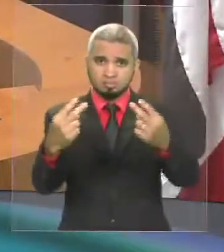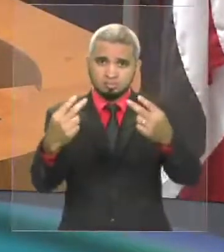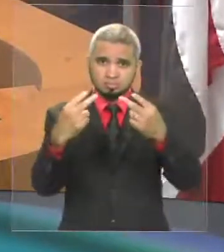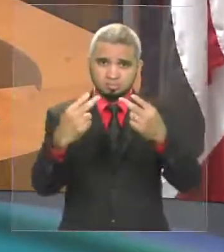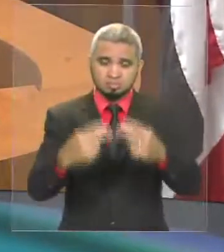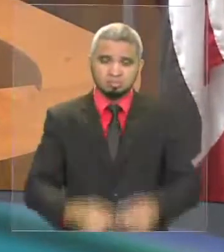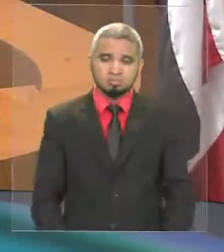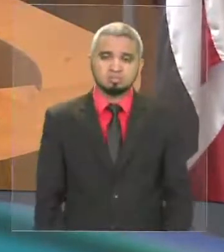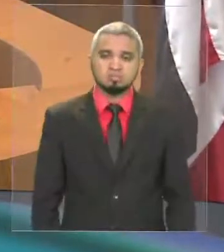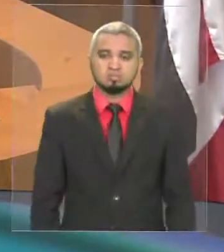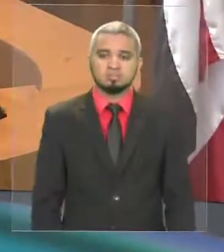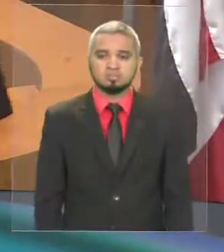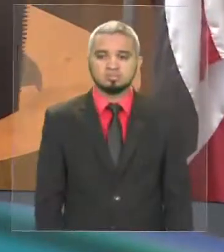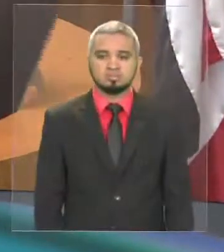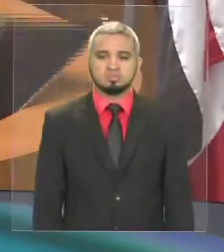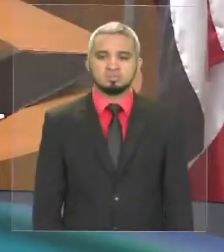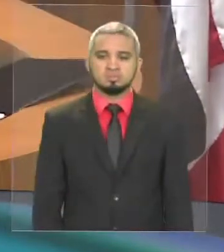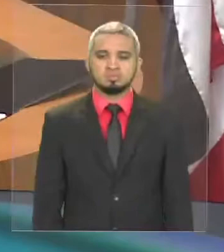Maranhão,